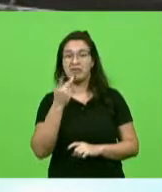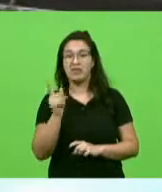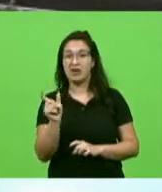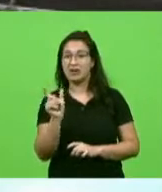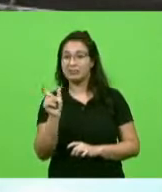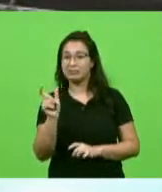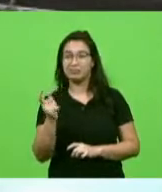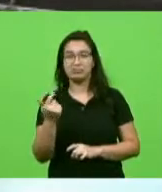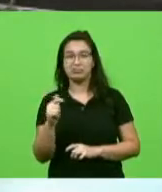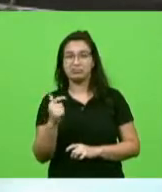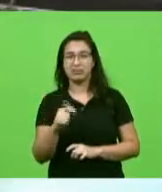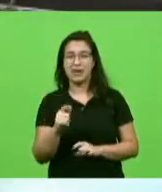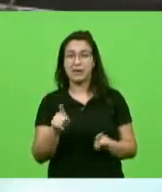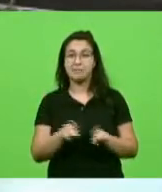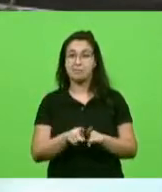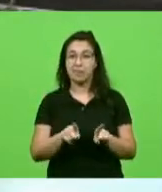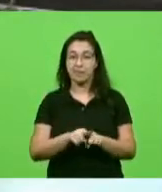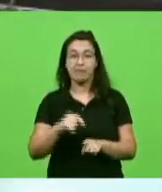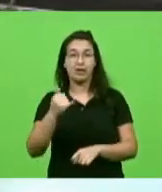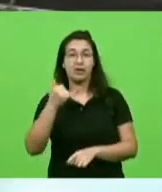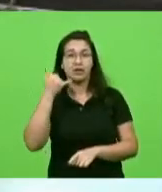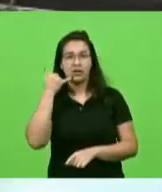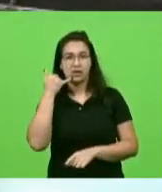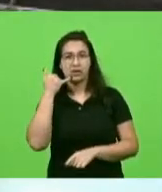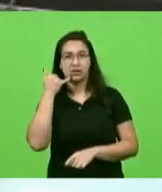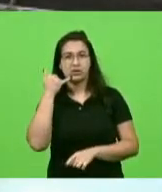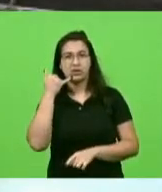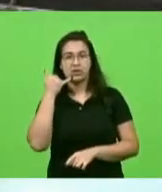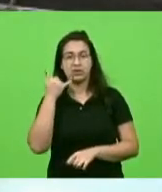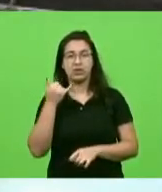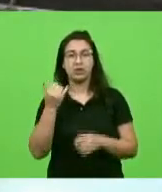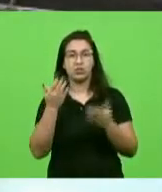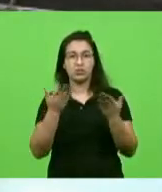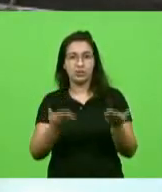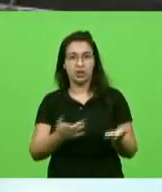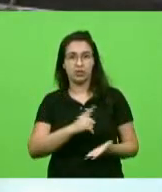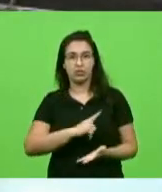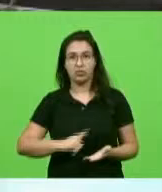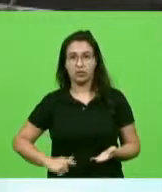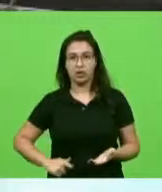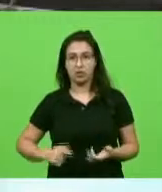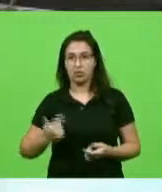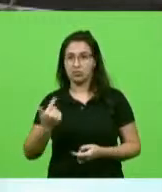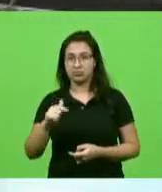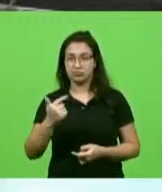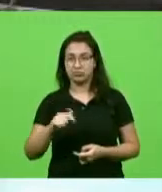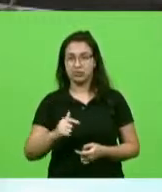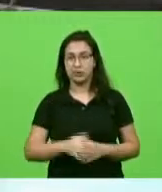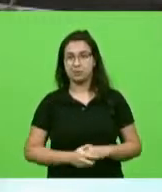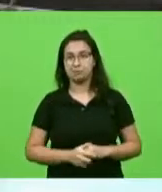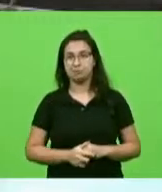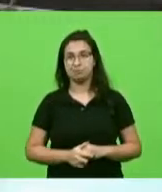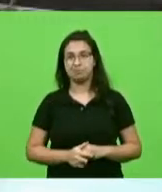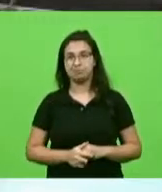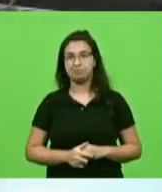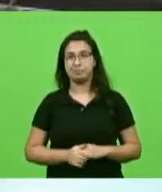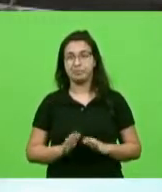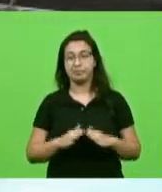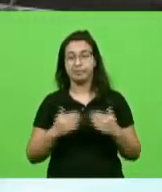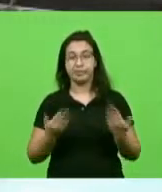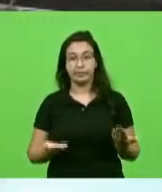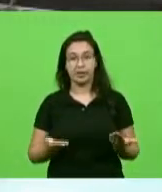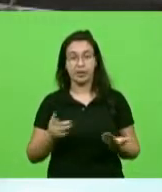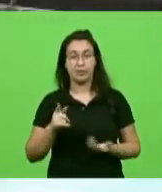suposta ligação do, abre aspas, do governador, fecha aspas. Neste aspecto, é